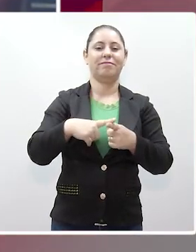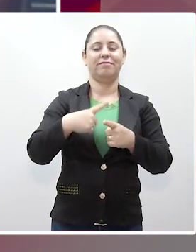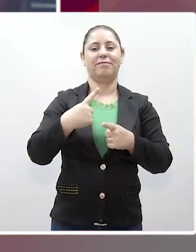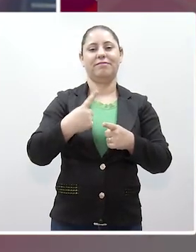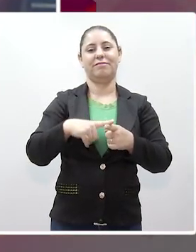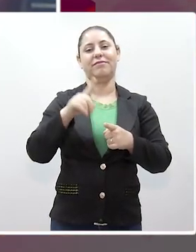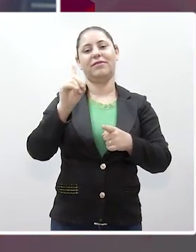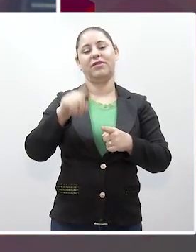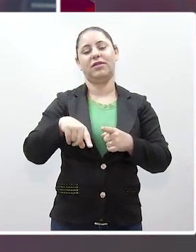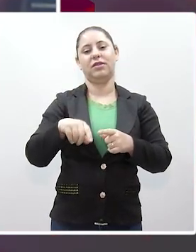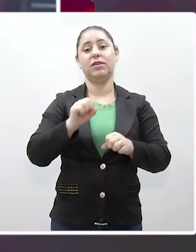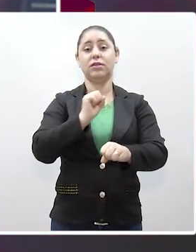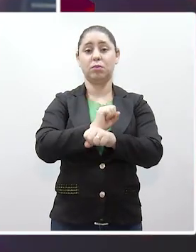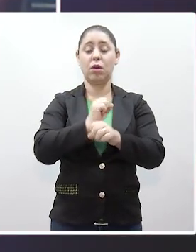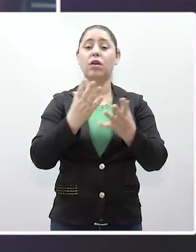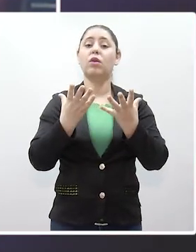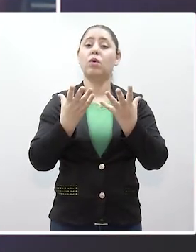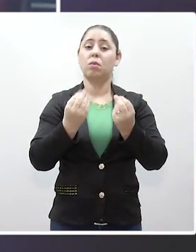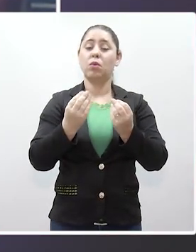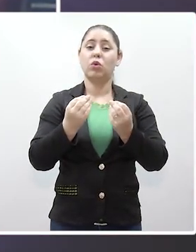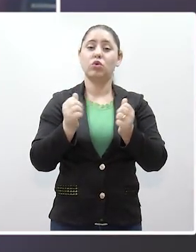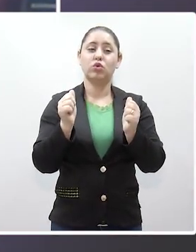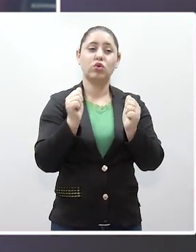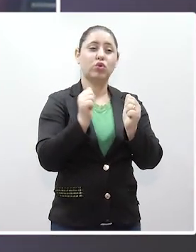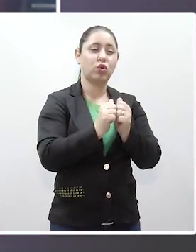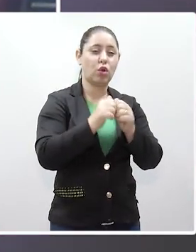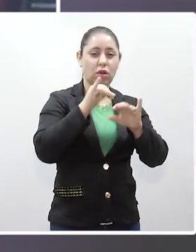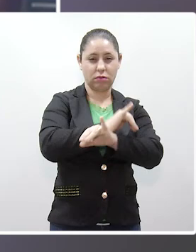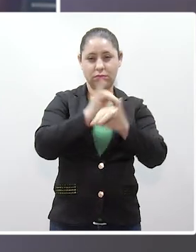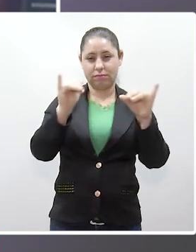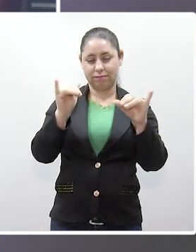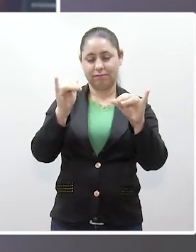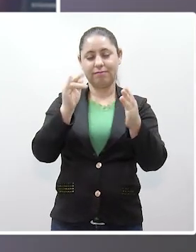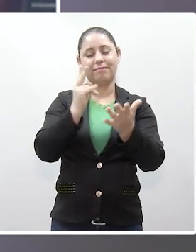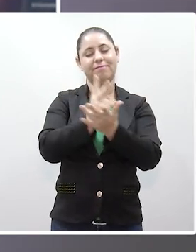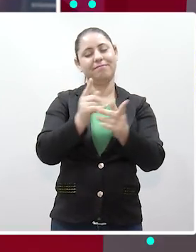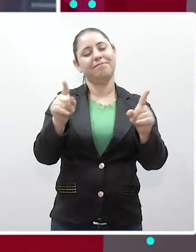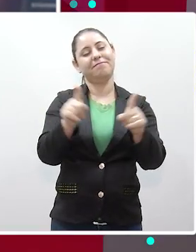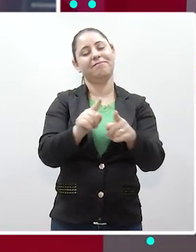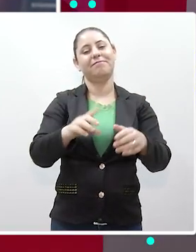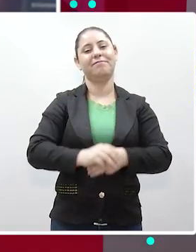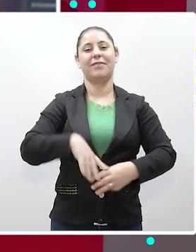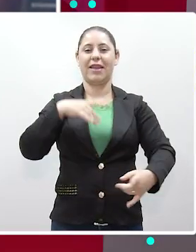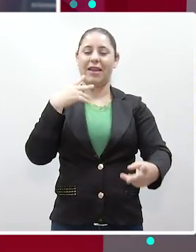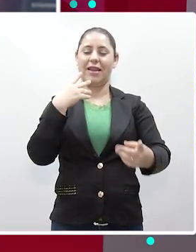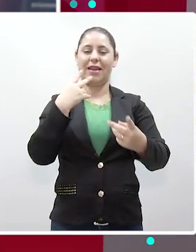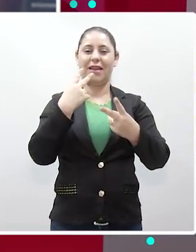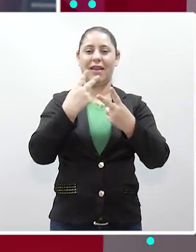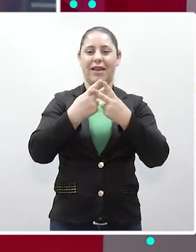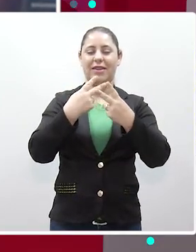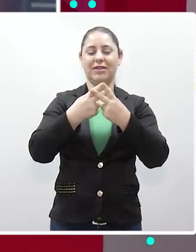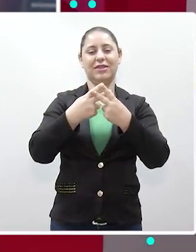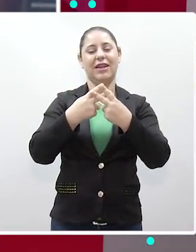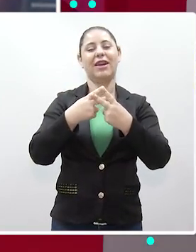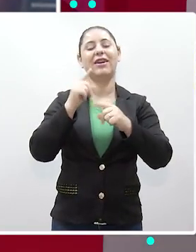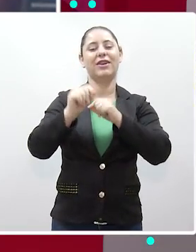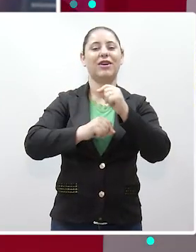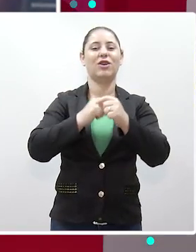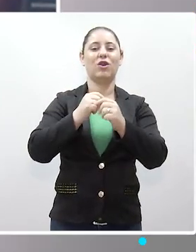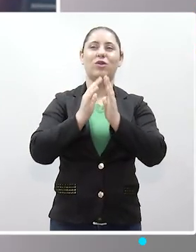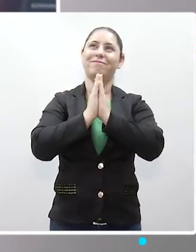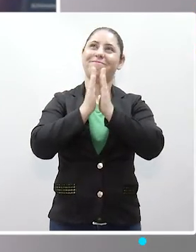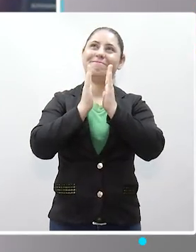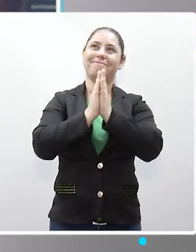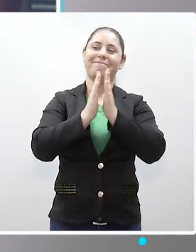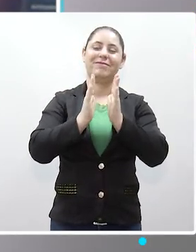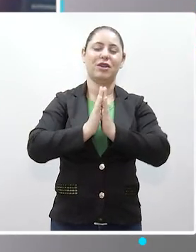porque eu espero muito estar com vocês aí nessas notícias também. Hashtag oremos para que